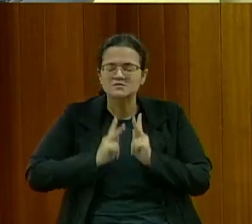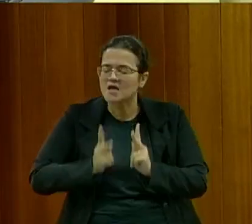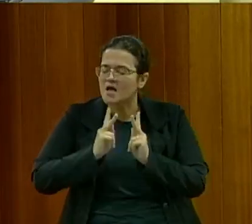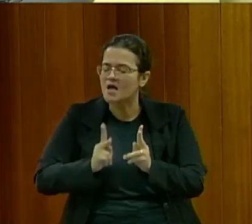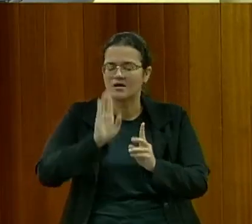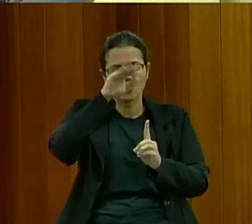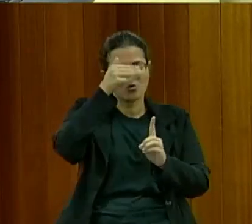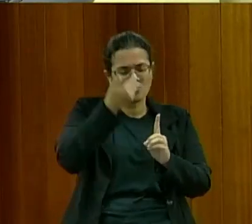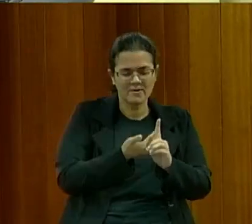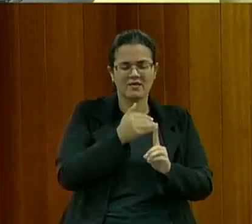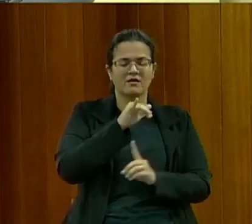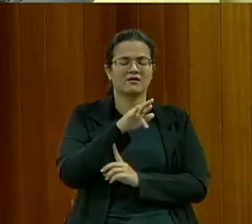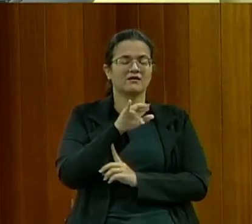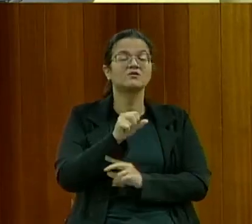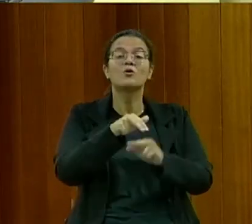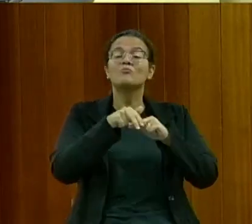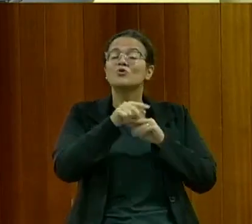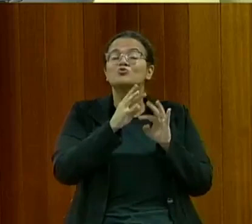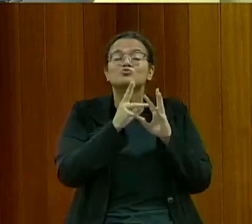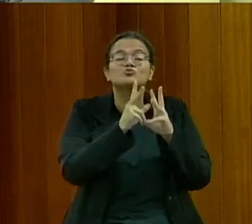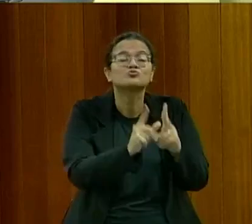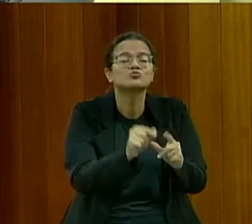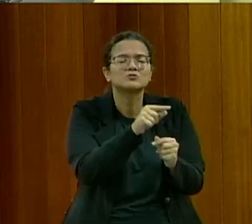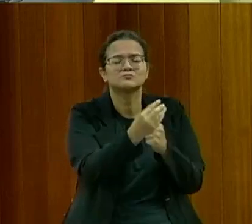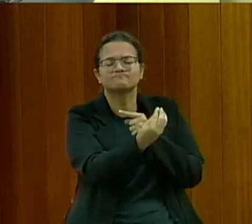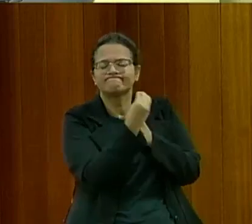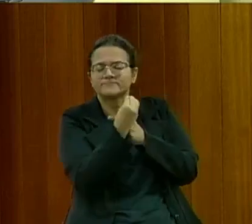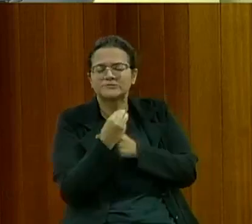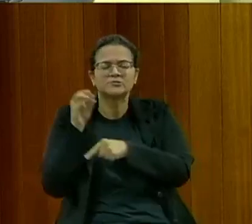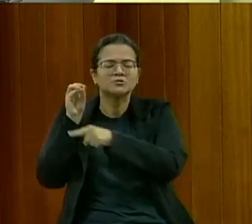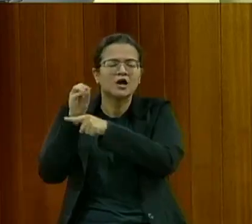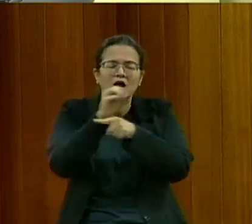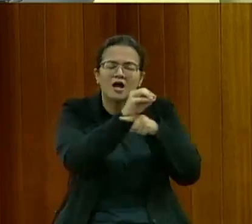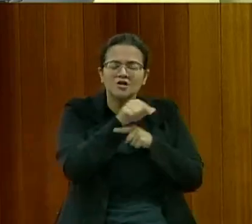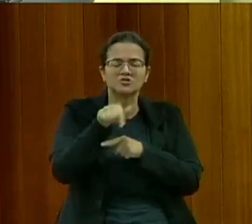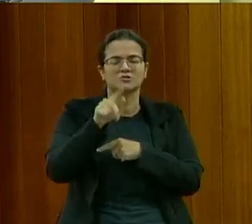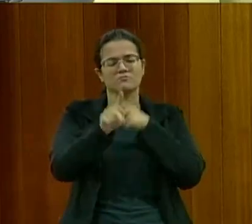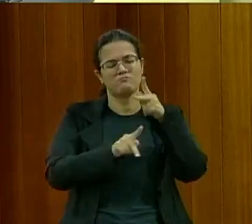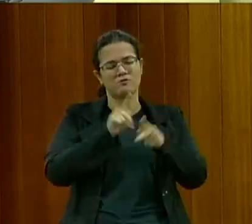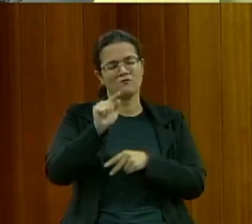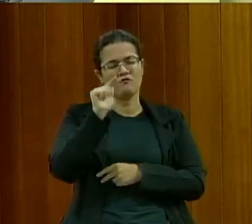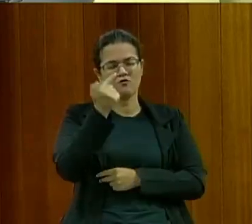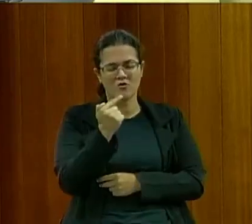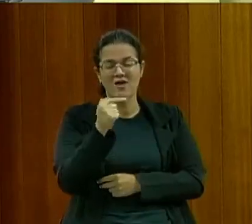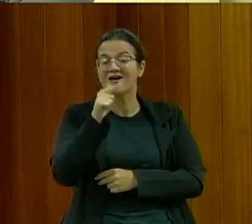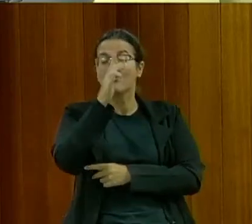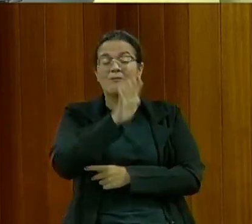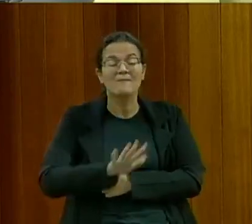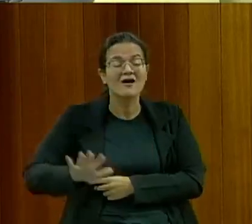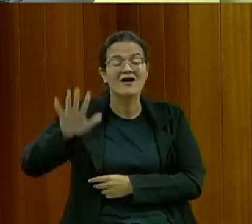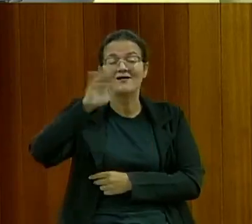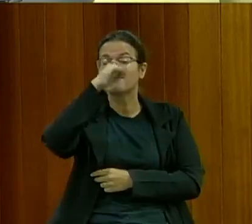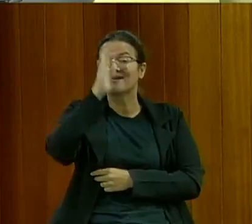todos. É o homem que mais representou o povo de Goiás e o povo do Brasil na história política desse Estado. Então, respeito a sua opinião,